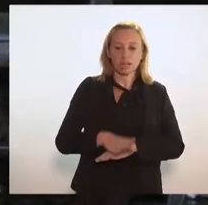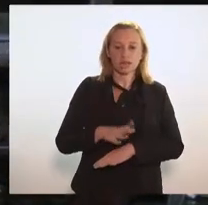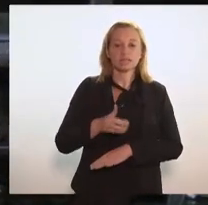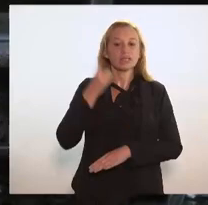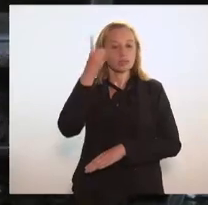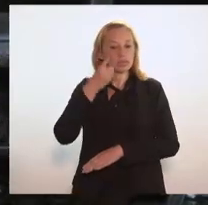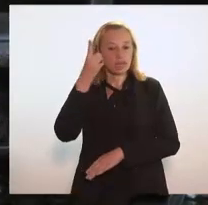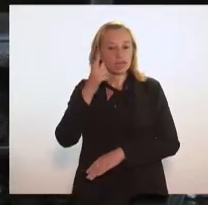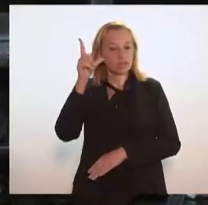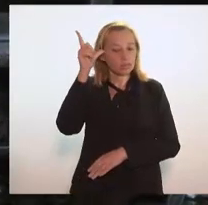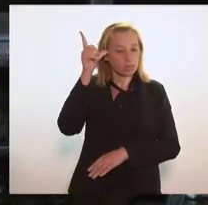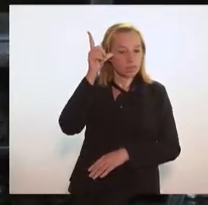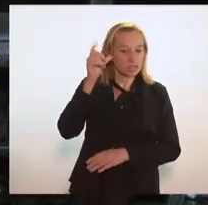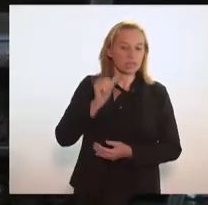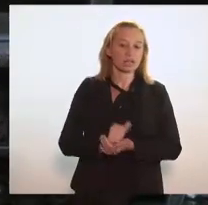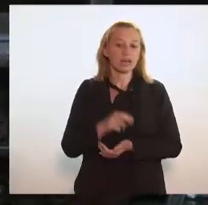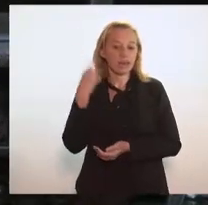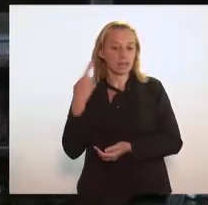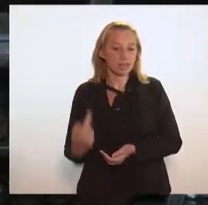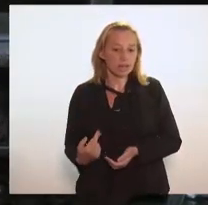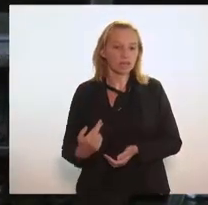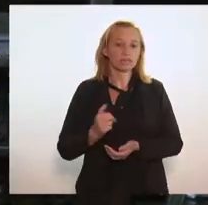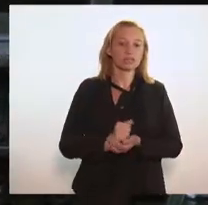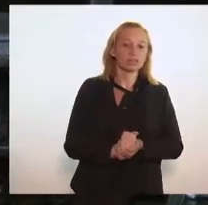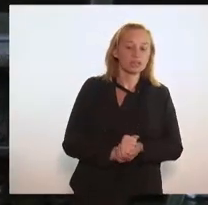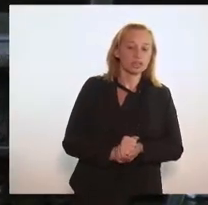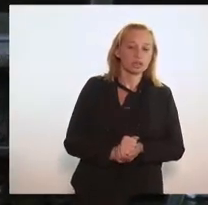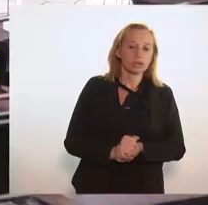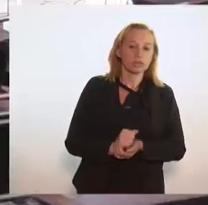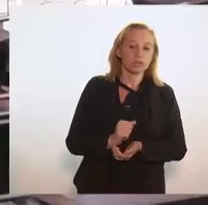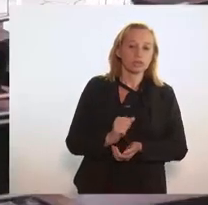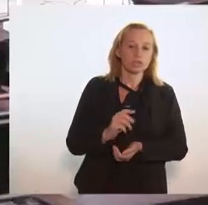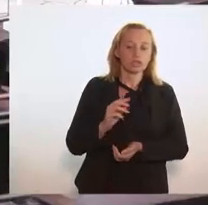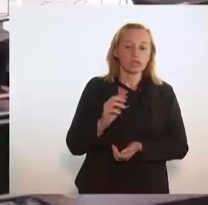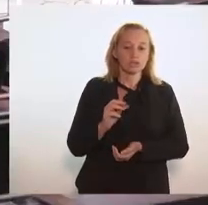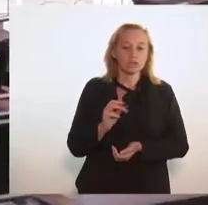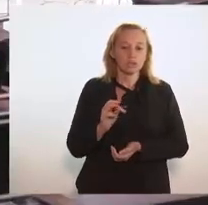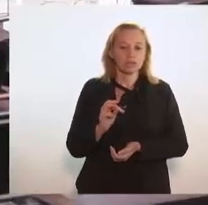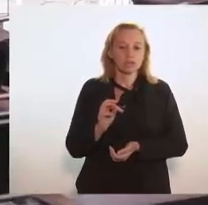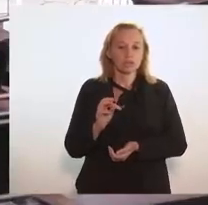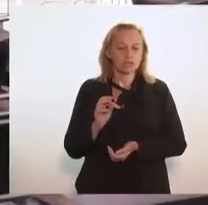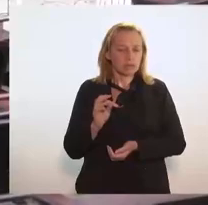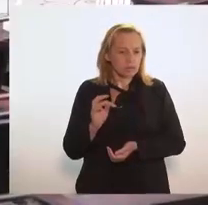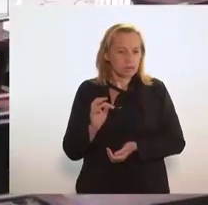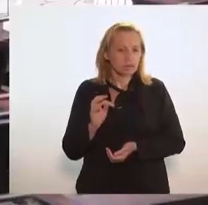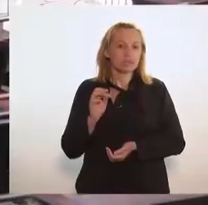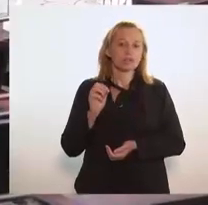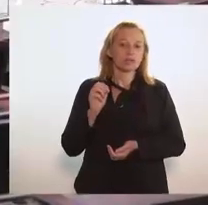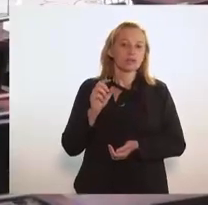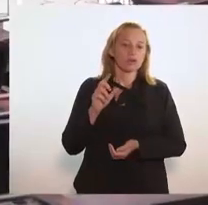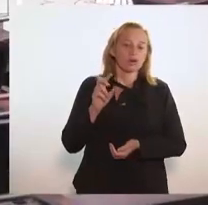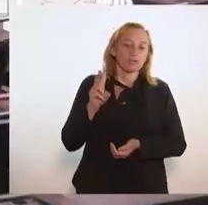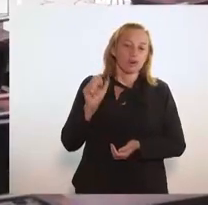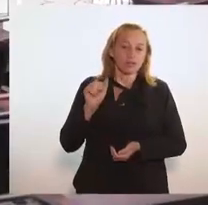deputada Renata Cadê o Gustavo Schmidt Elton Cristo Valdeci